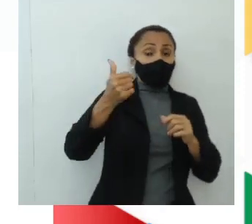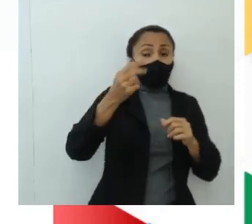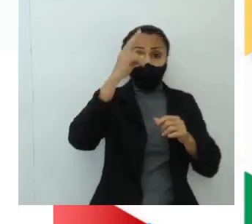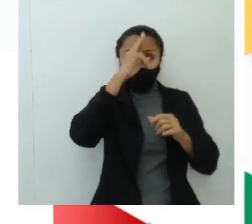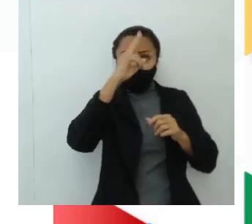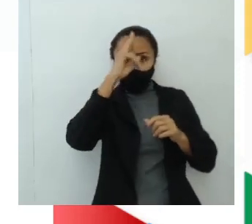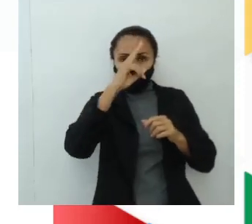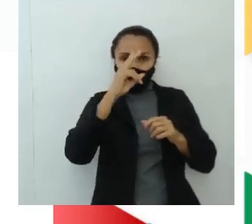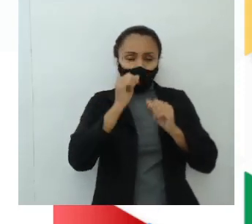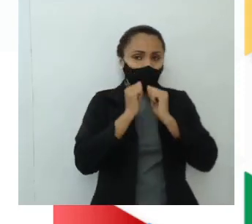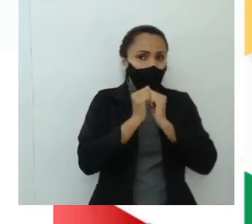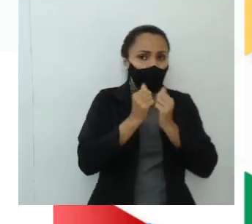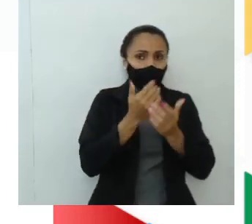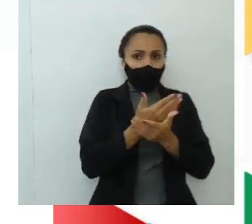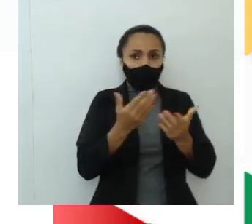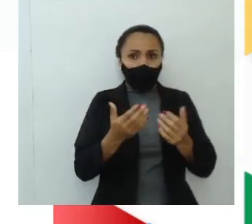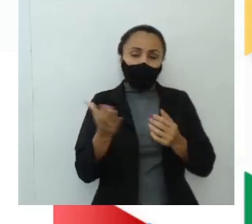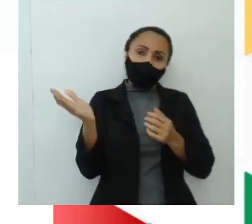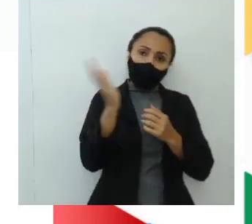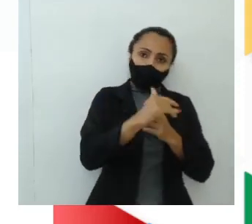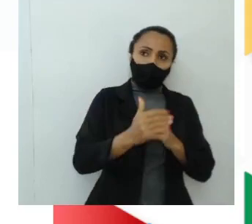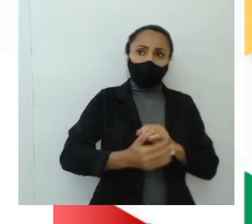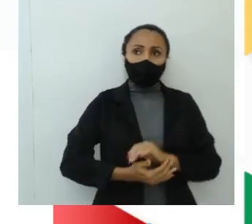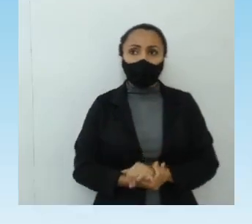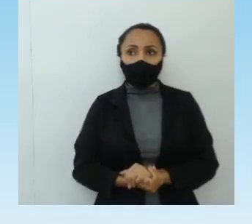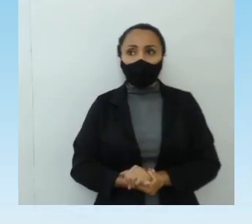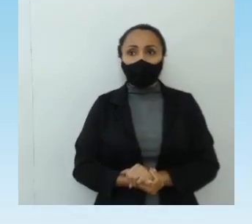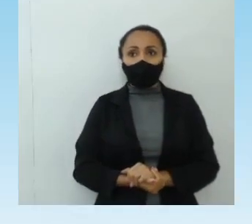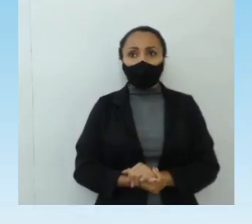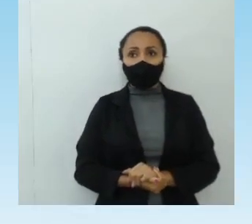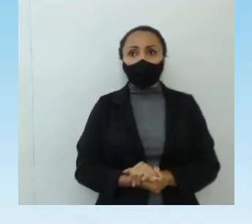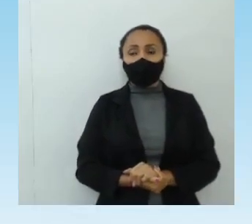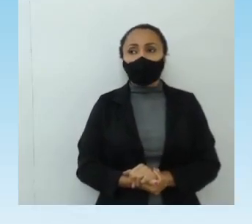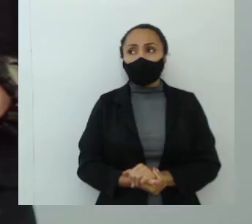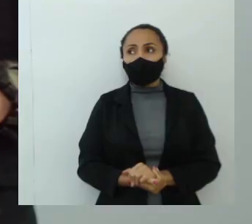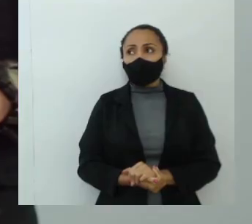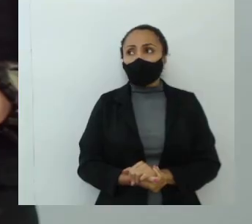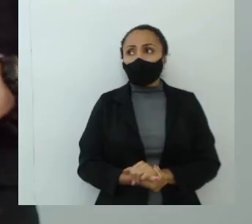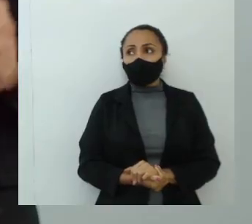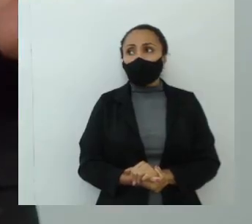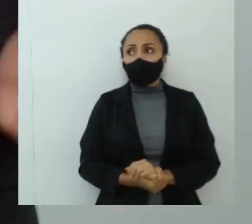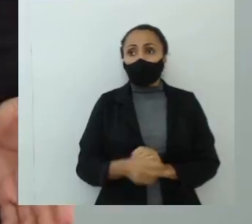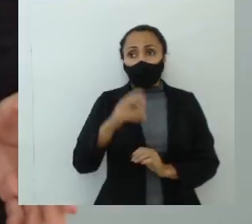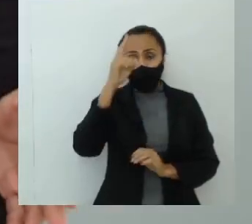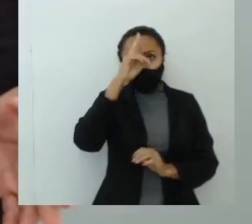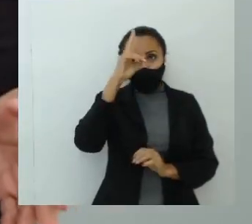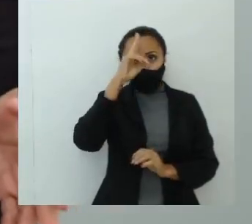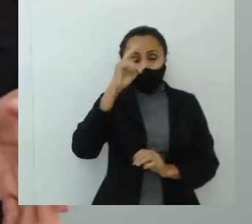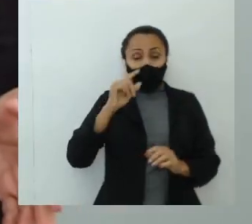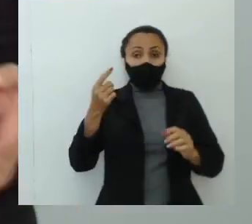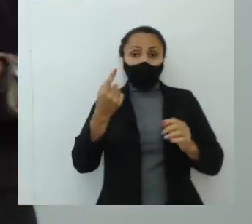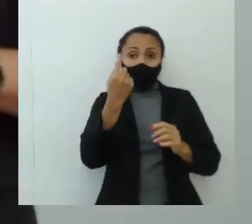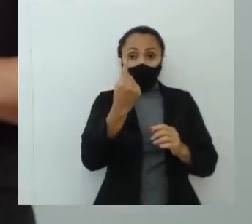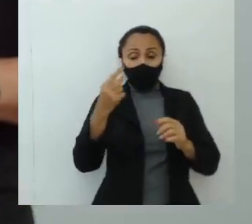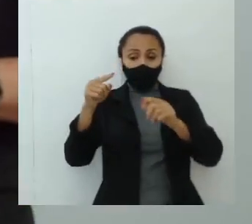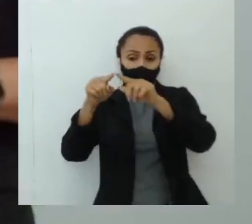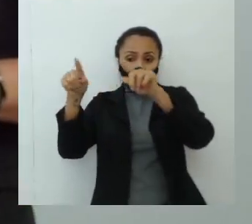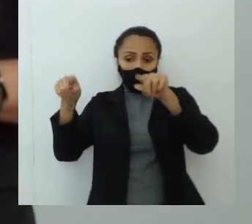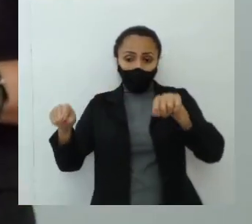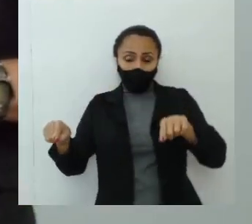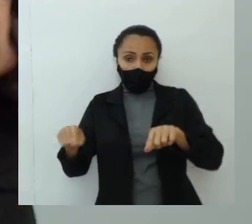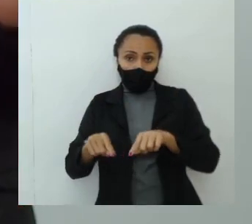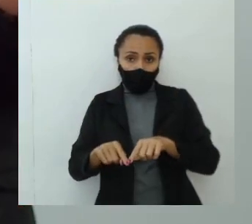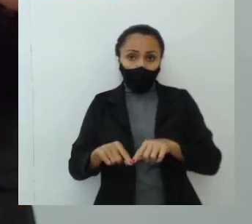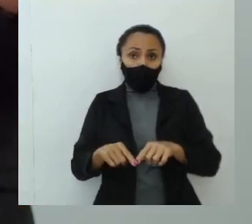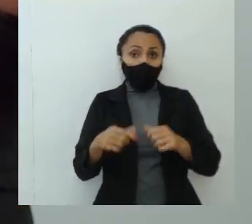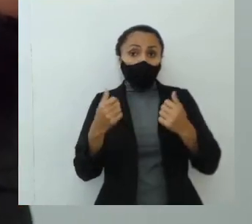lembrar comigo é, traz para cá, Ellen, rapidinho, por favor. Primeira coisa que você precisa lembrar é um quadrado. Se é um quadrado,